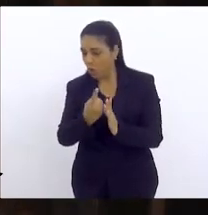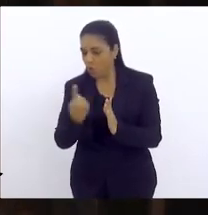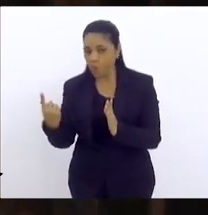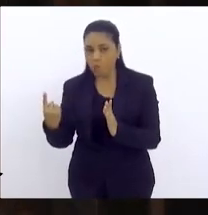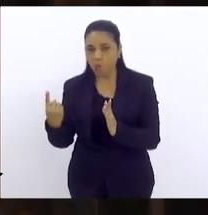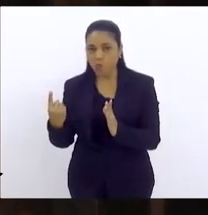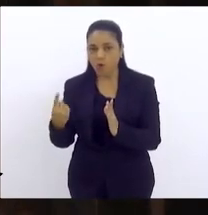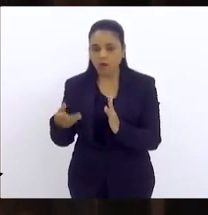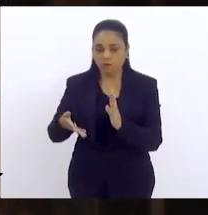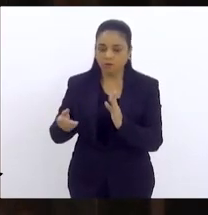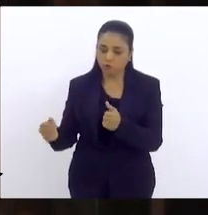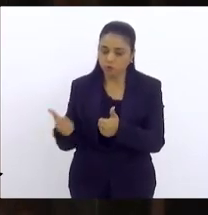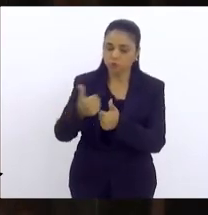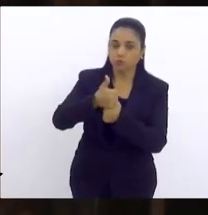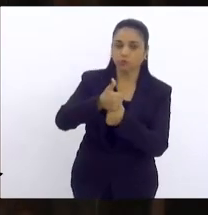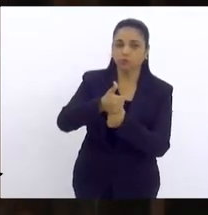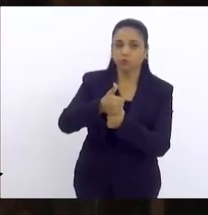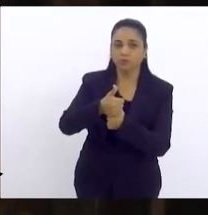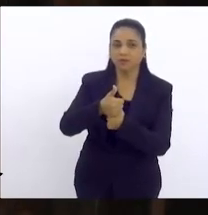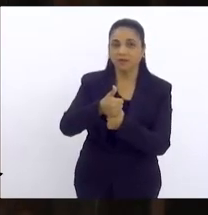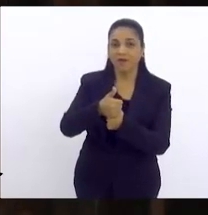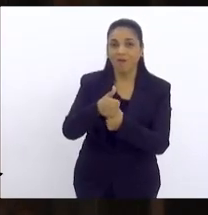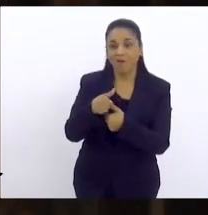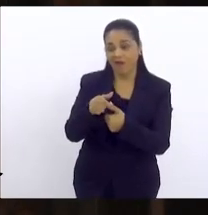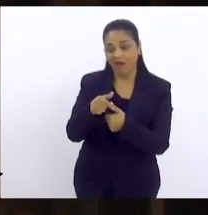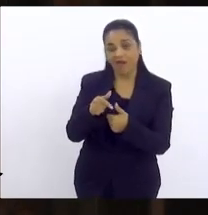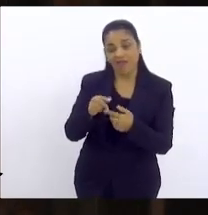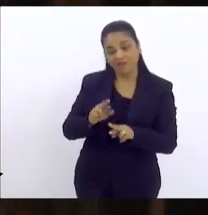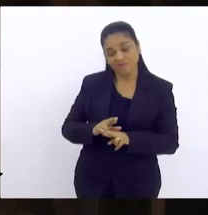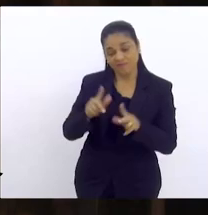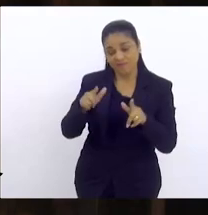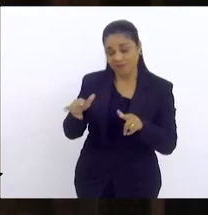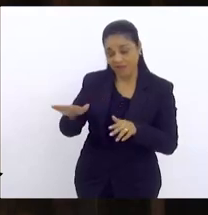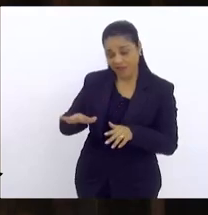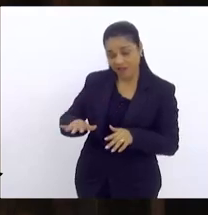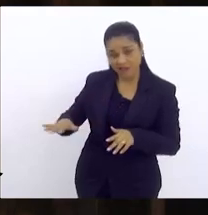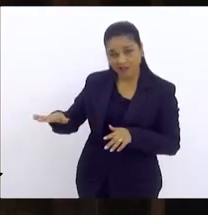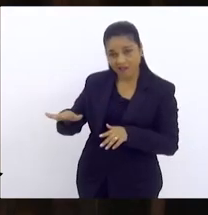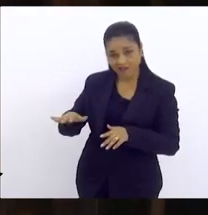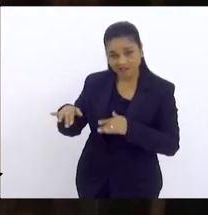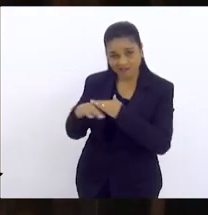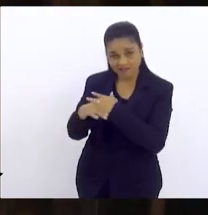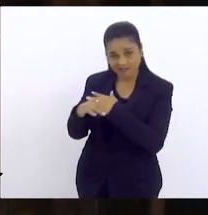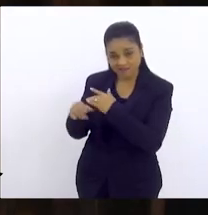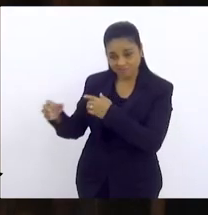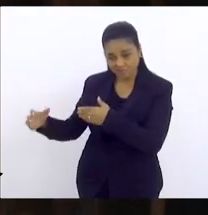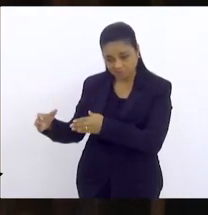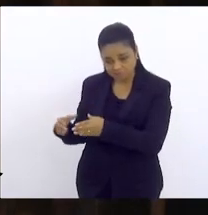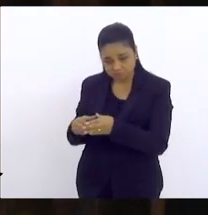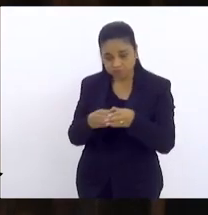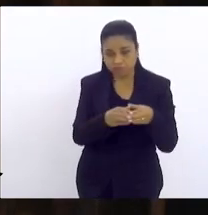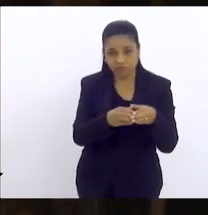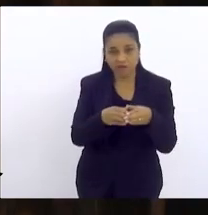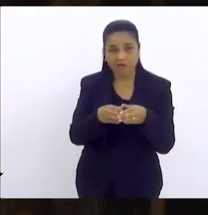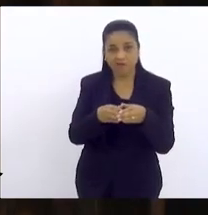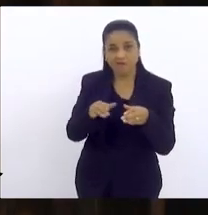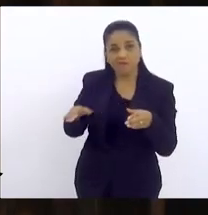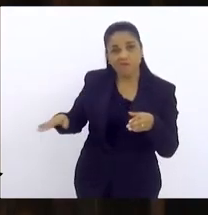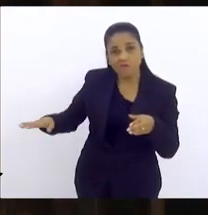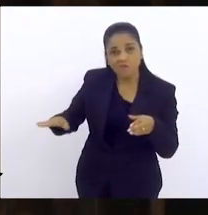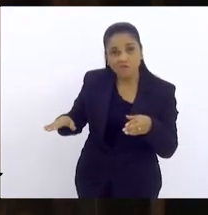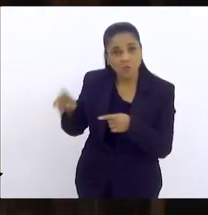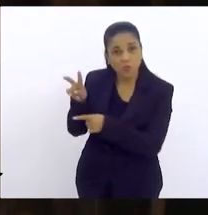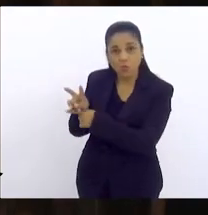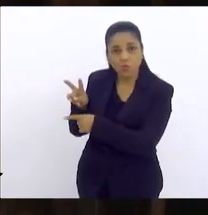ficar um buraco ali ainda que temporário então assa carência de